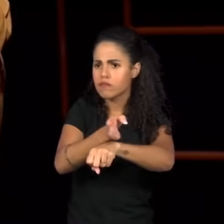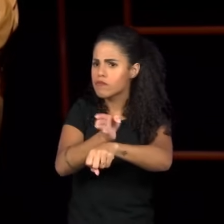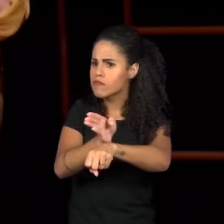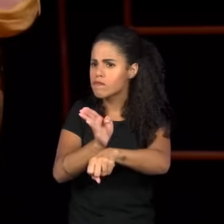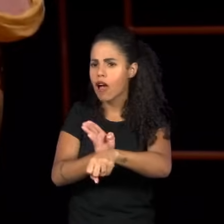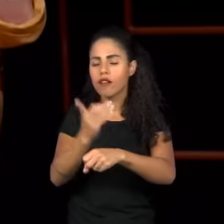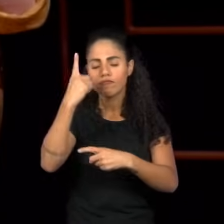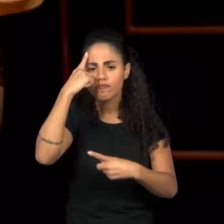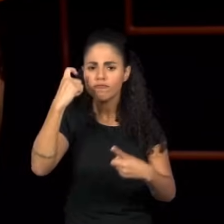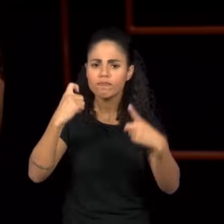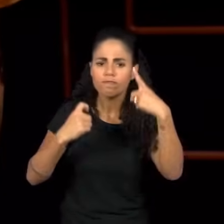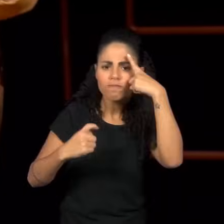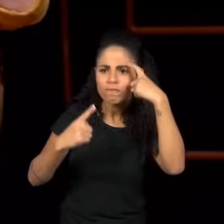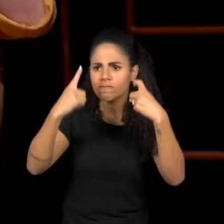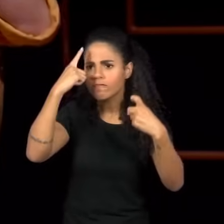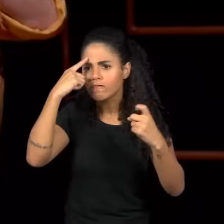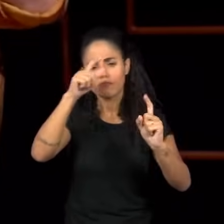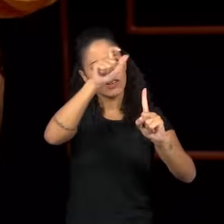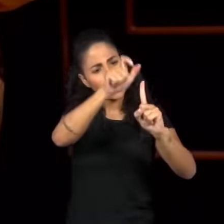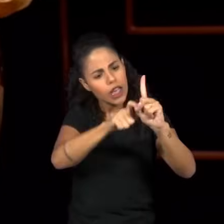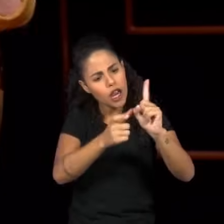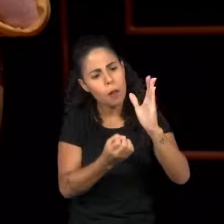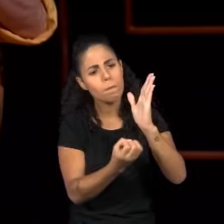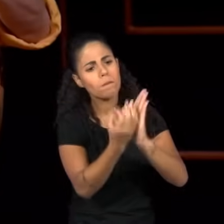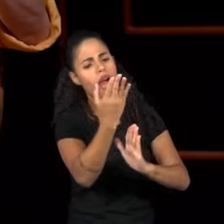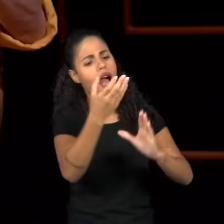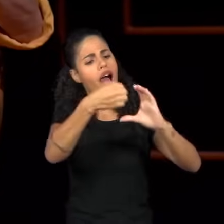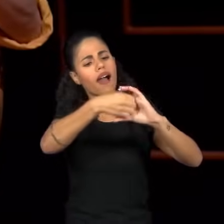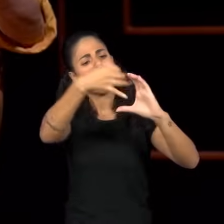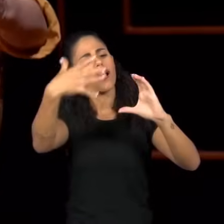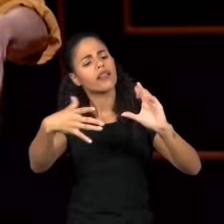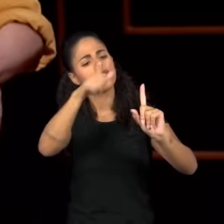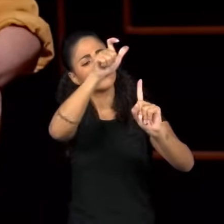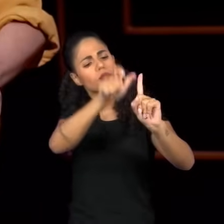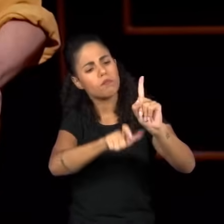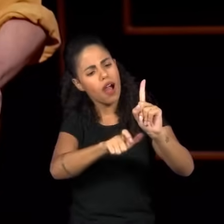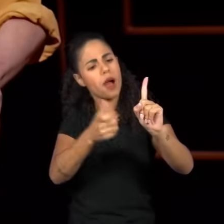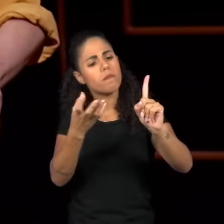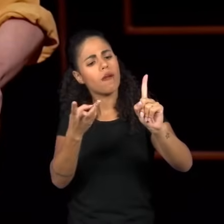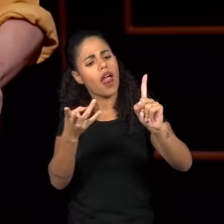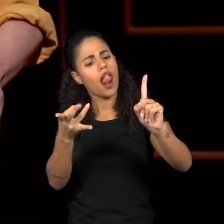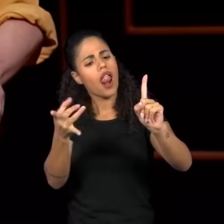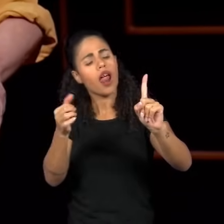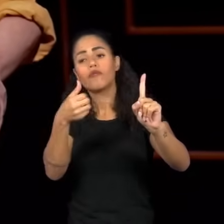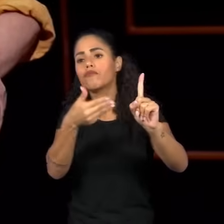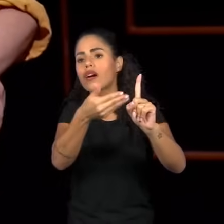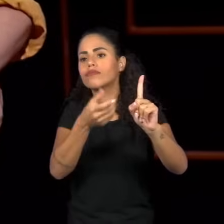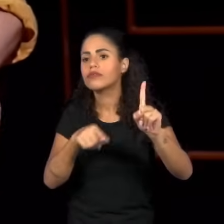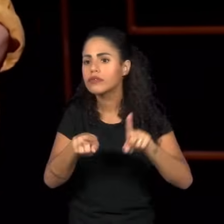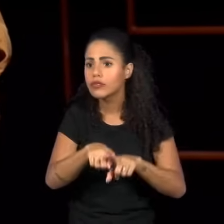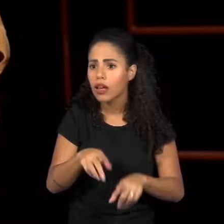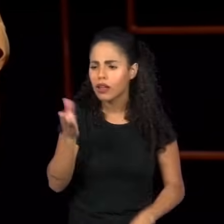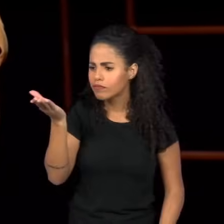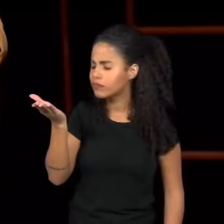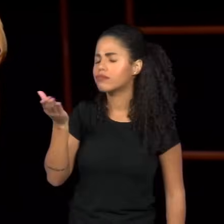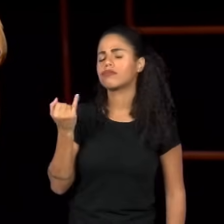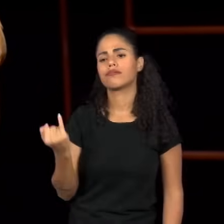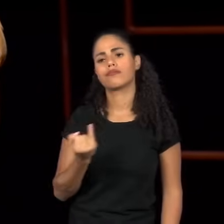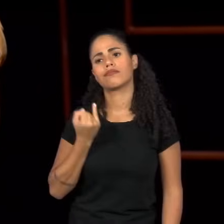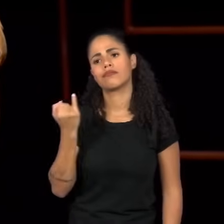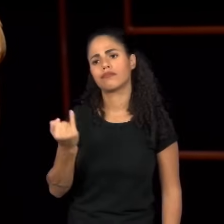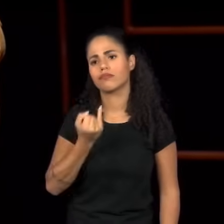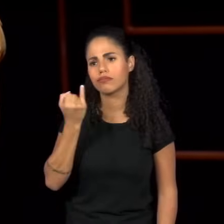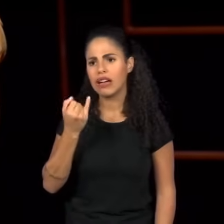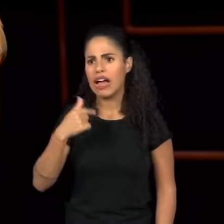para tornar o personagem maior até, sabe? E era uma figura tão cheia